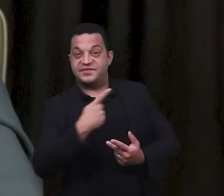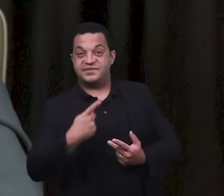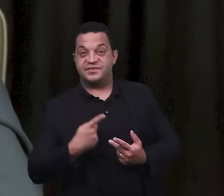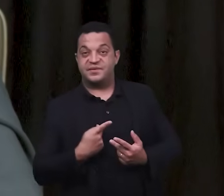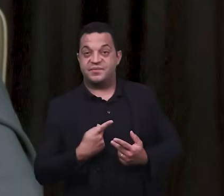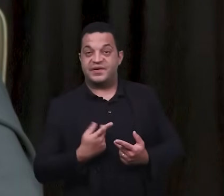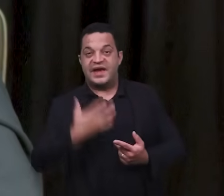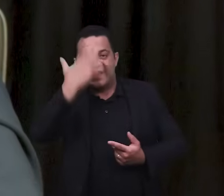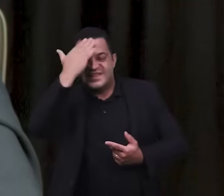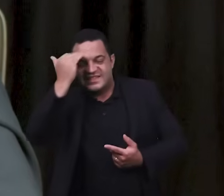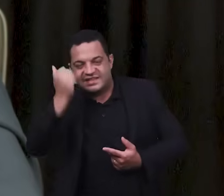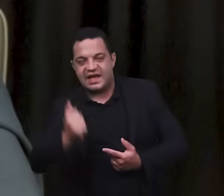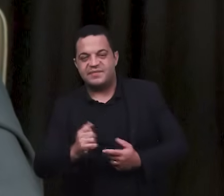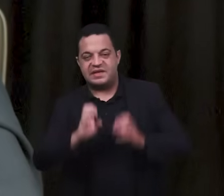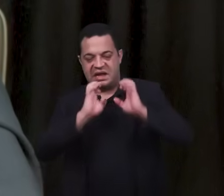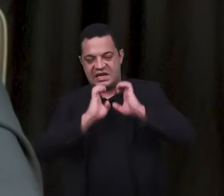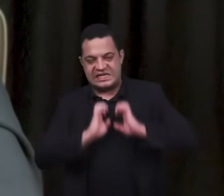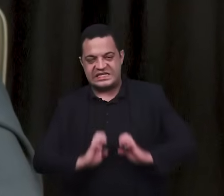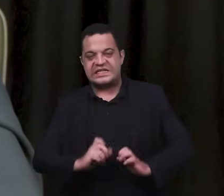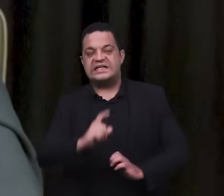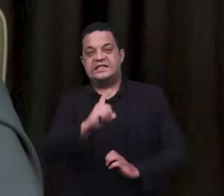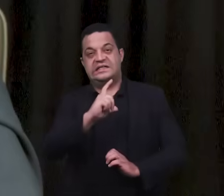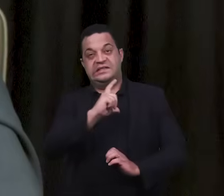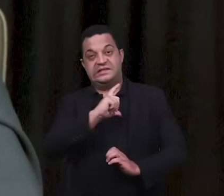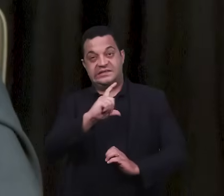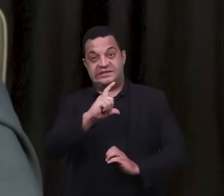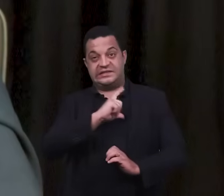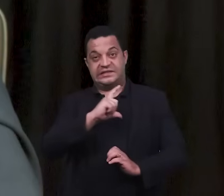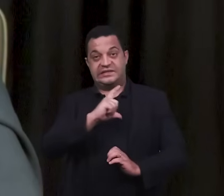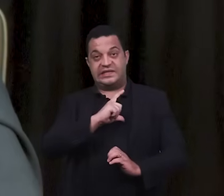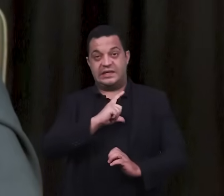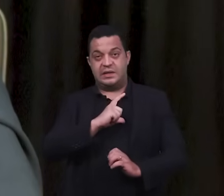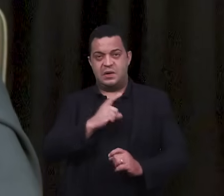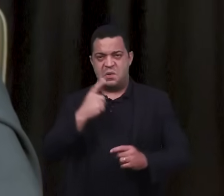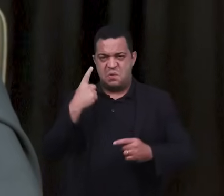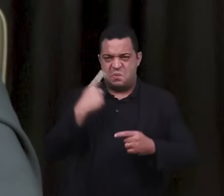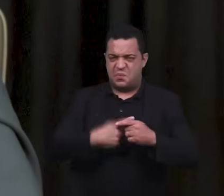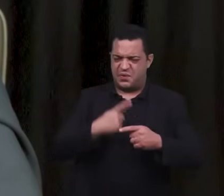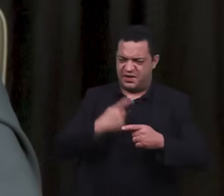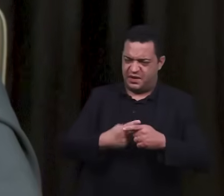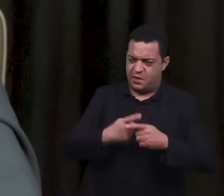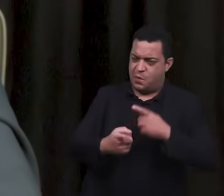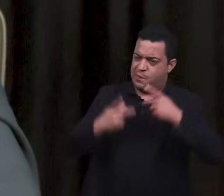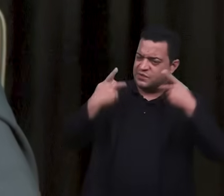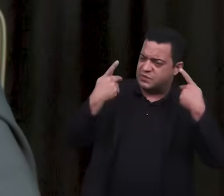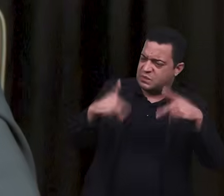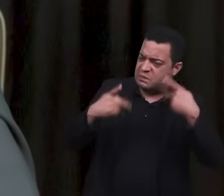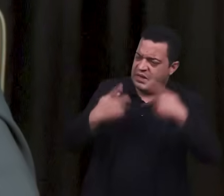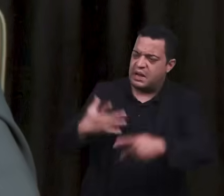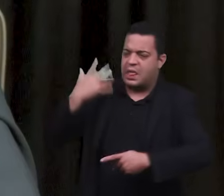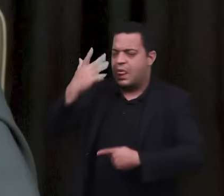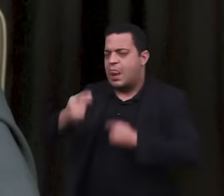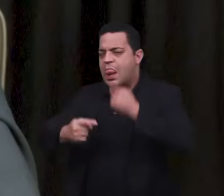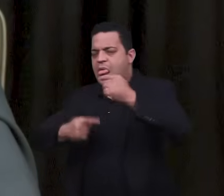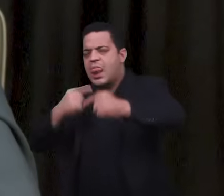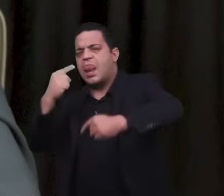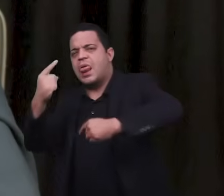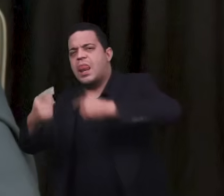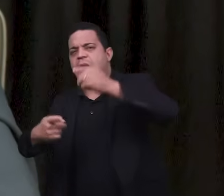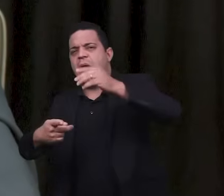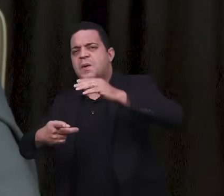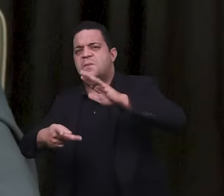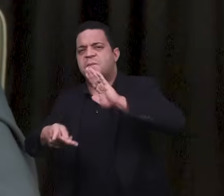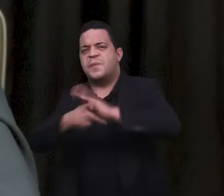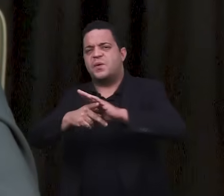maravilha do pastor na obra do Senhor, no ponto de vista ético, é ele ser um pastor que transmite aquilo que vem da parte do Senhor. Ele